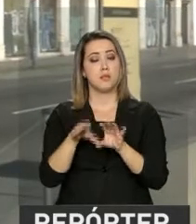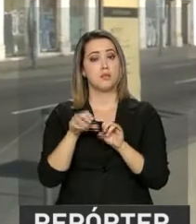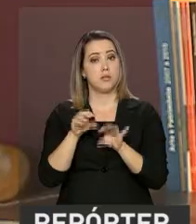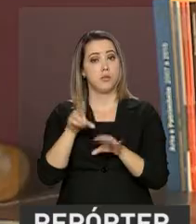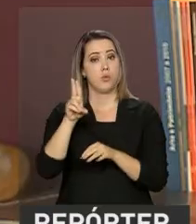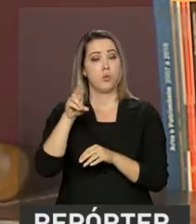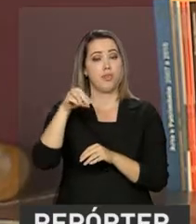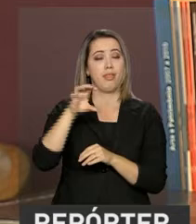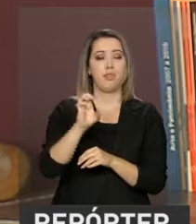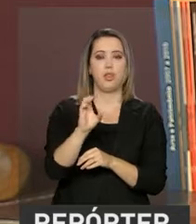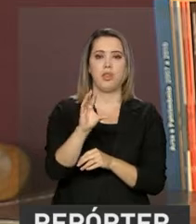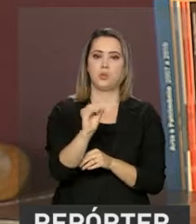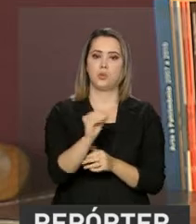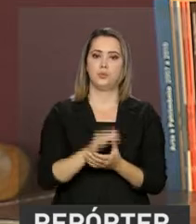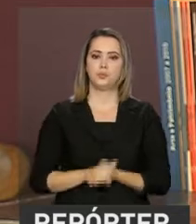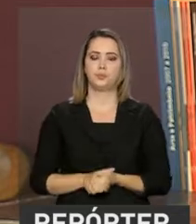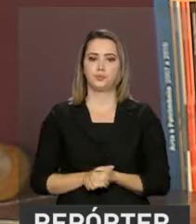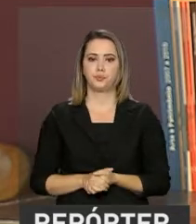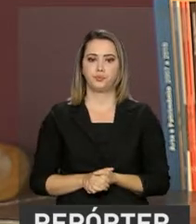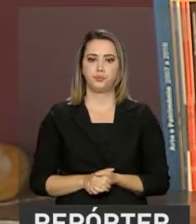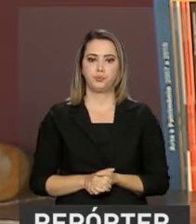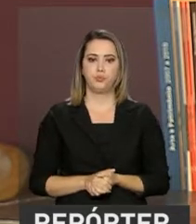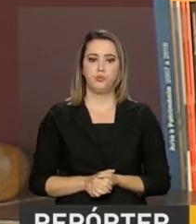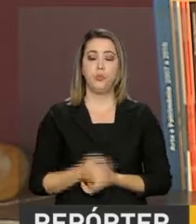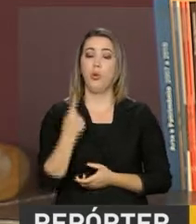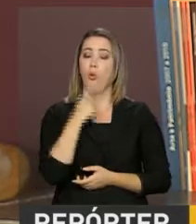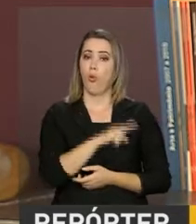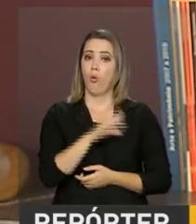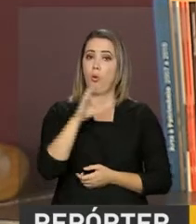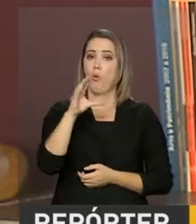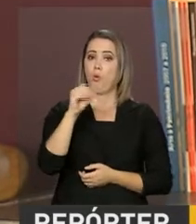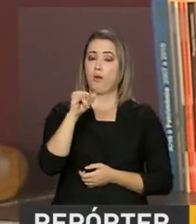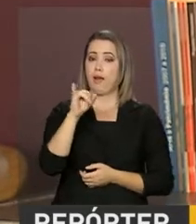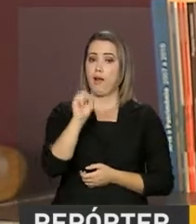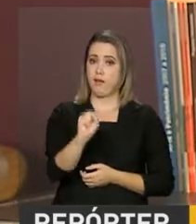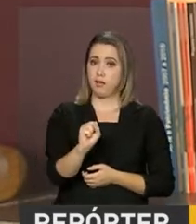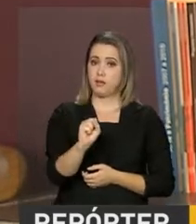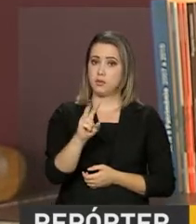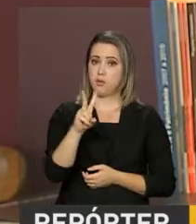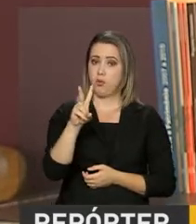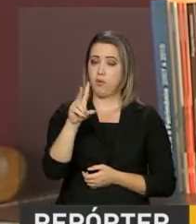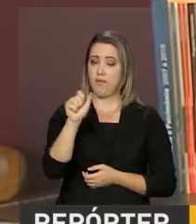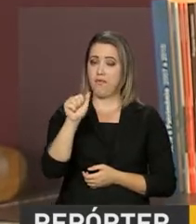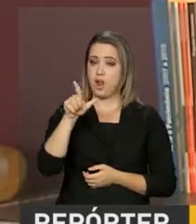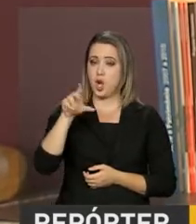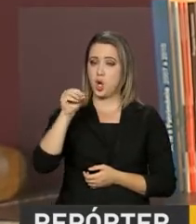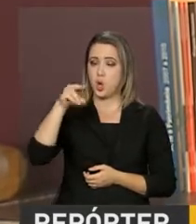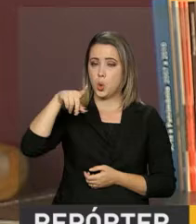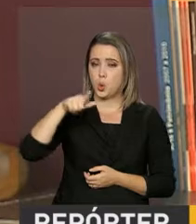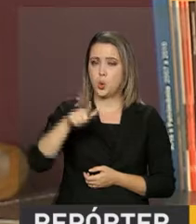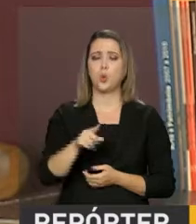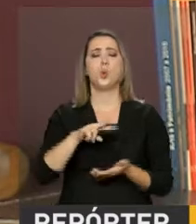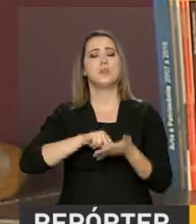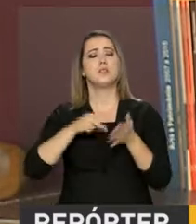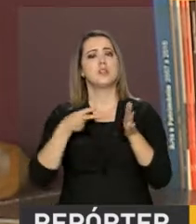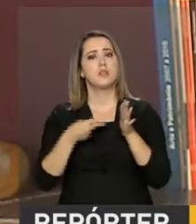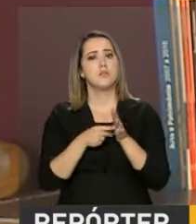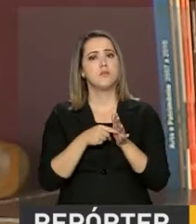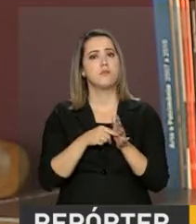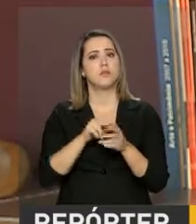unesco o caso do valongo representa na verdade a resistência do povo africano